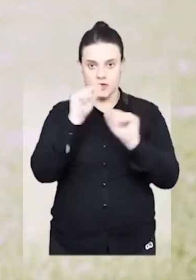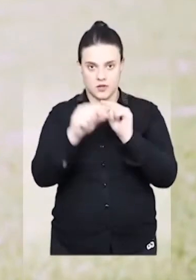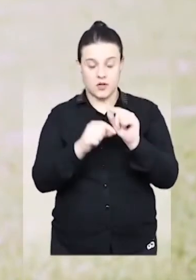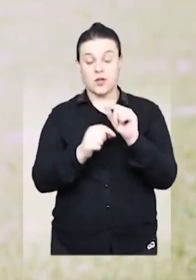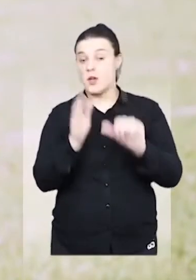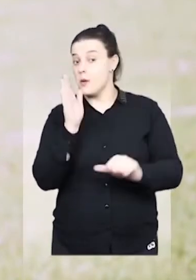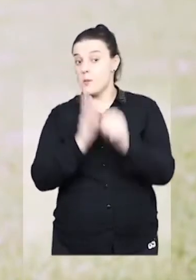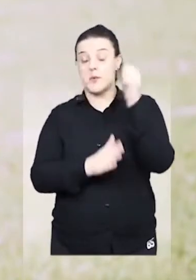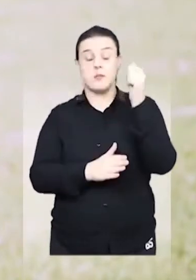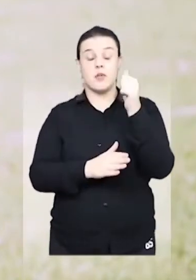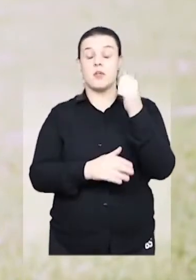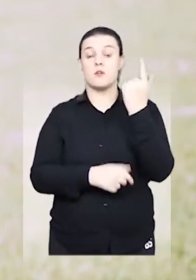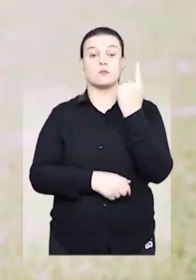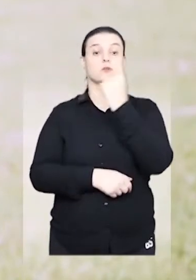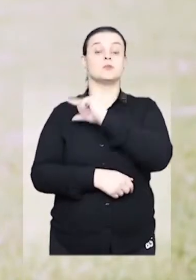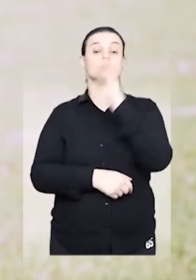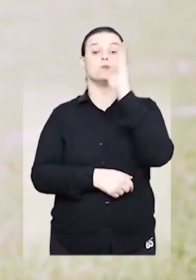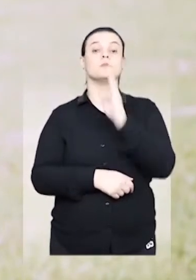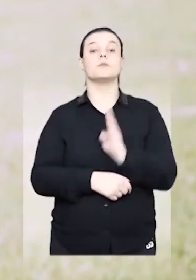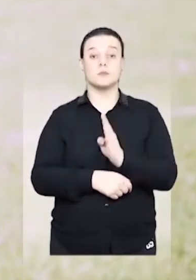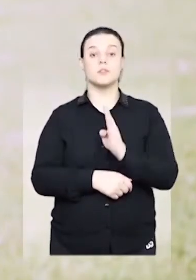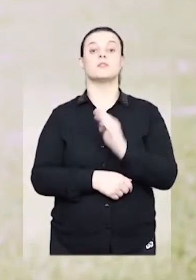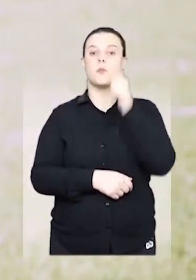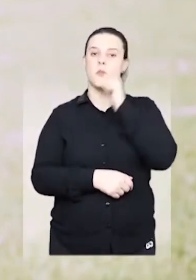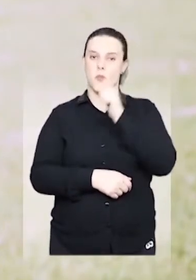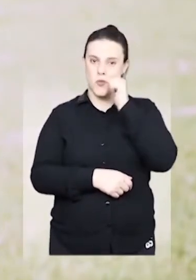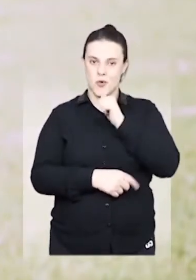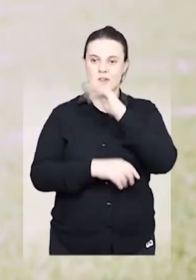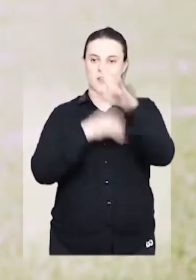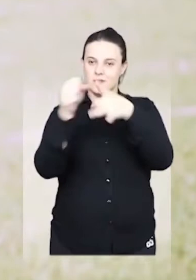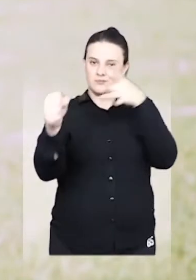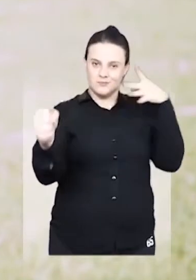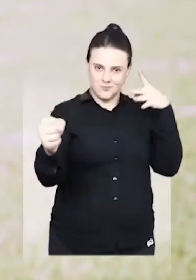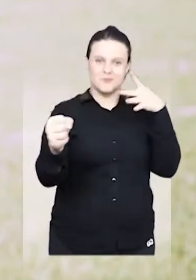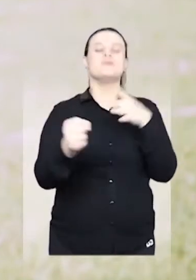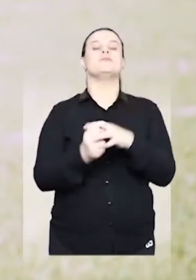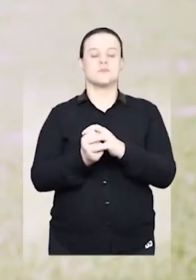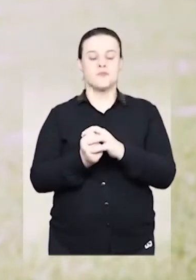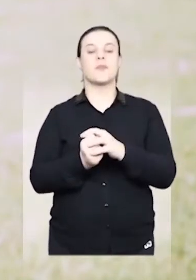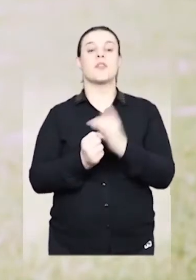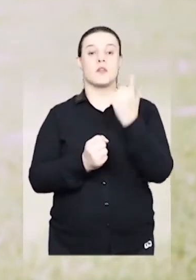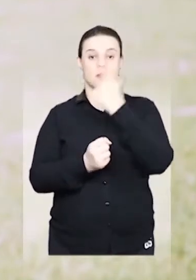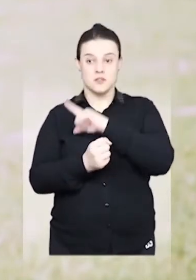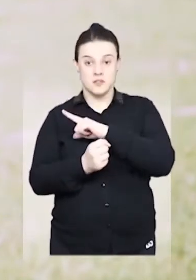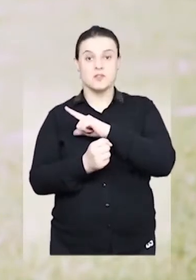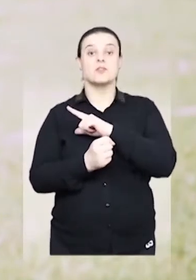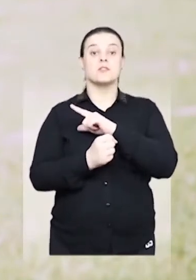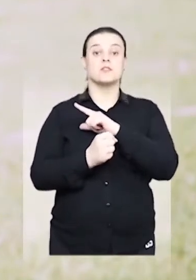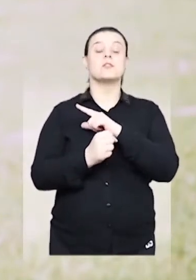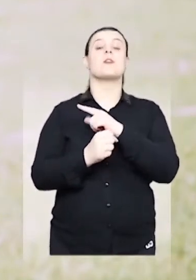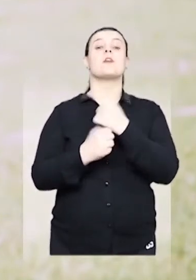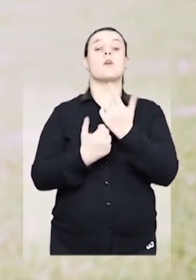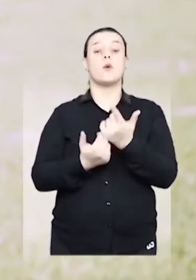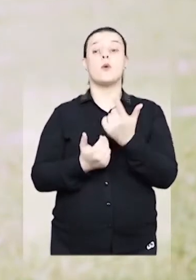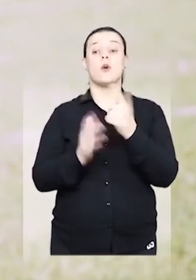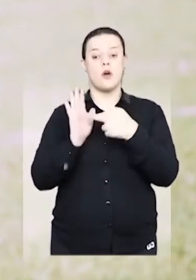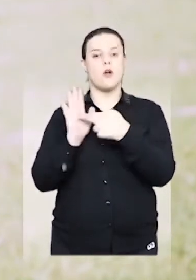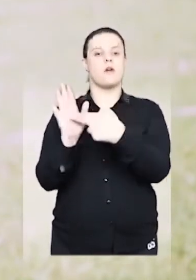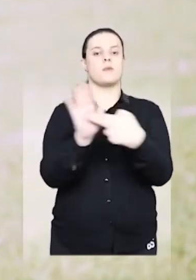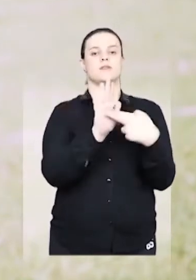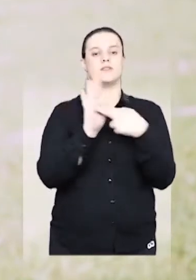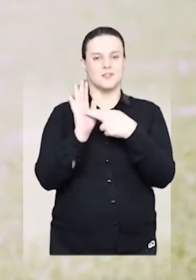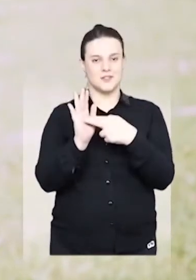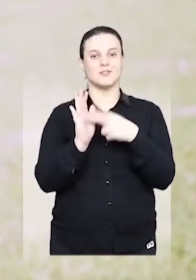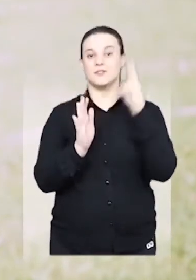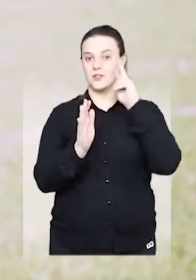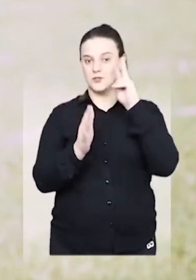E pela primeira vez o Brasil teve mulheres do tiro com arco e do tiro com arco recurvo sendo representadas